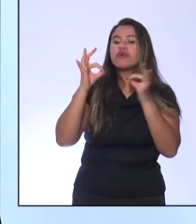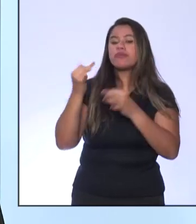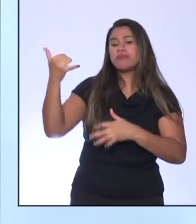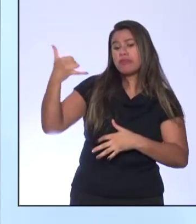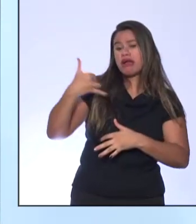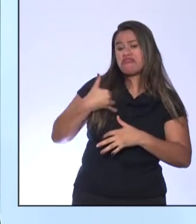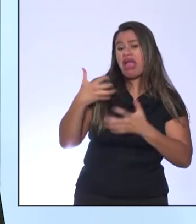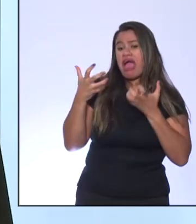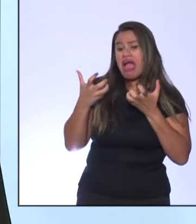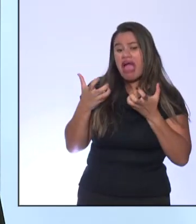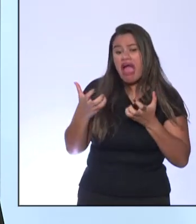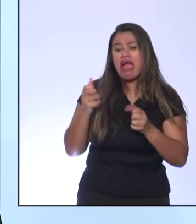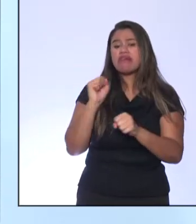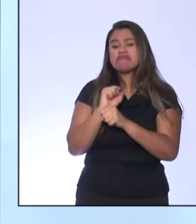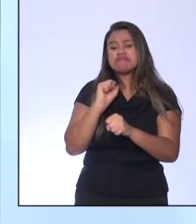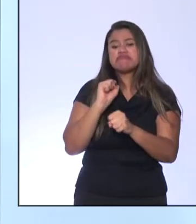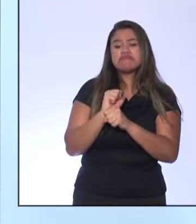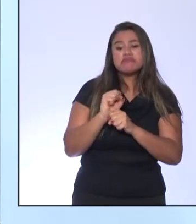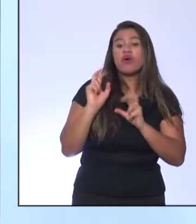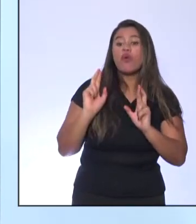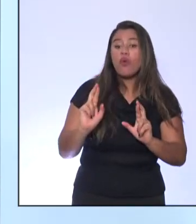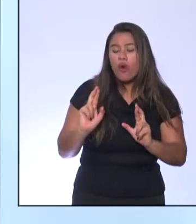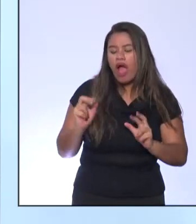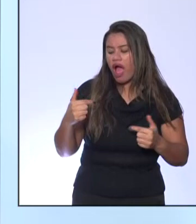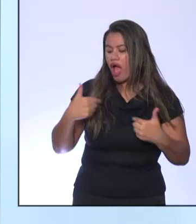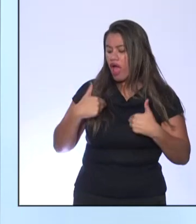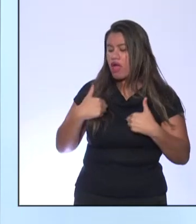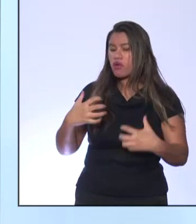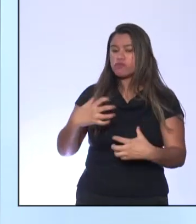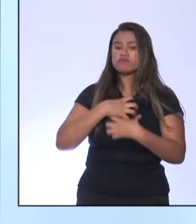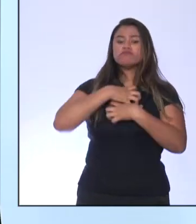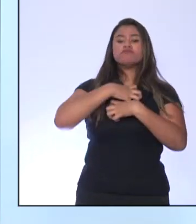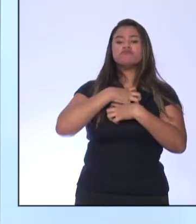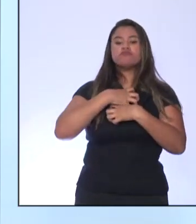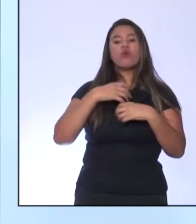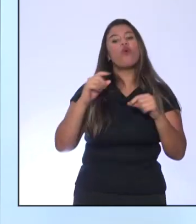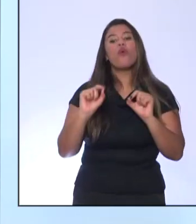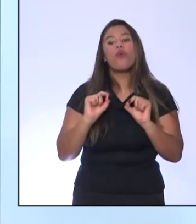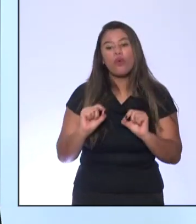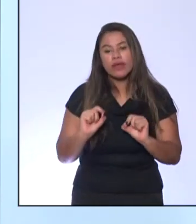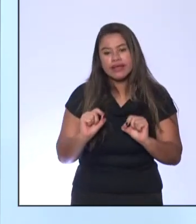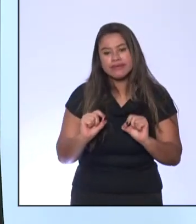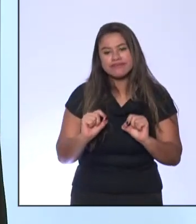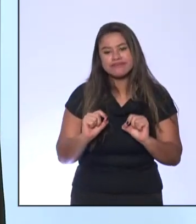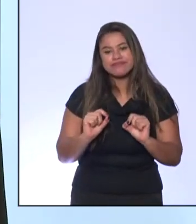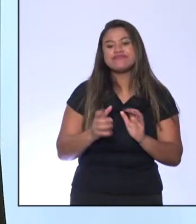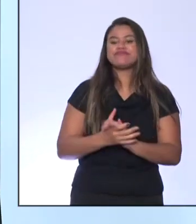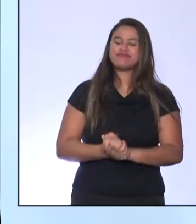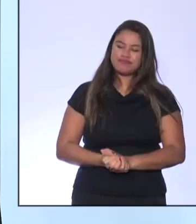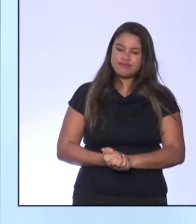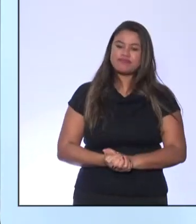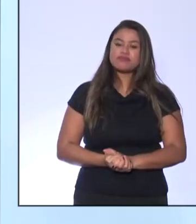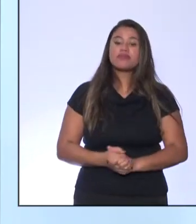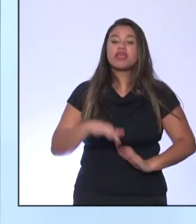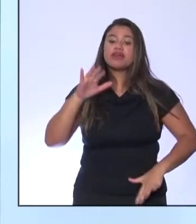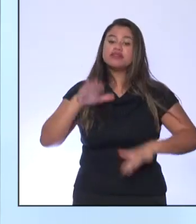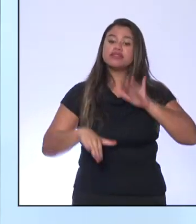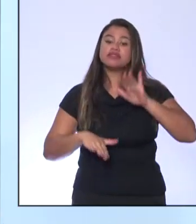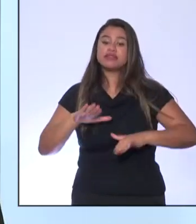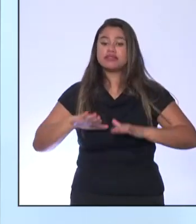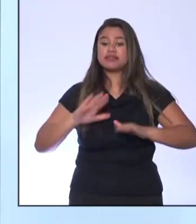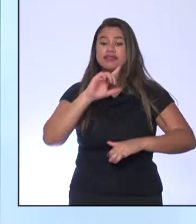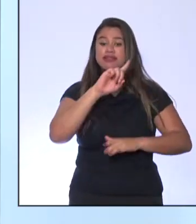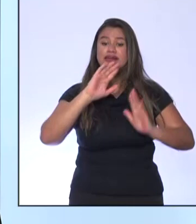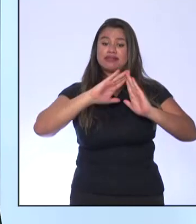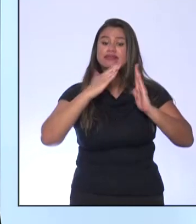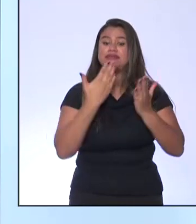vocês. Lógico, eu falei para vocês agora, para vocês pensarem a respeito da família, mas quando a gente está na escola,